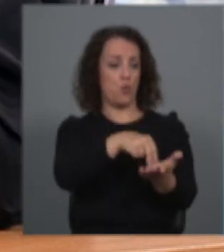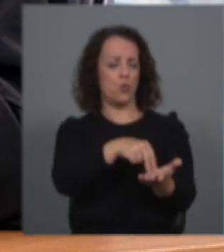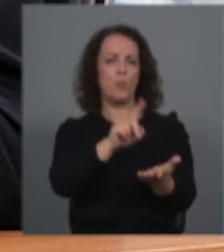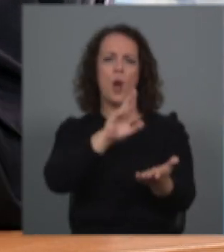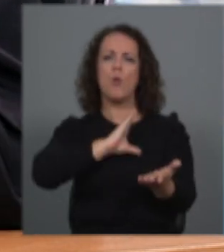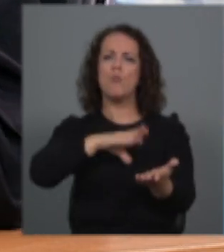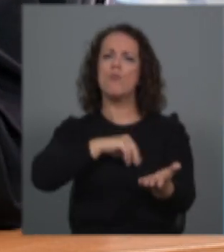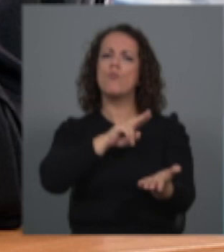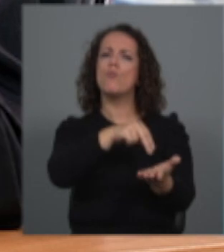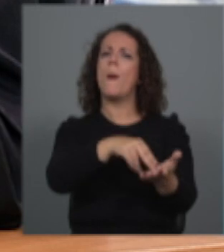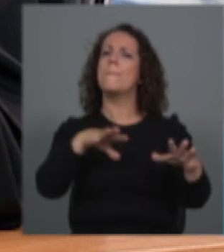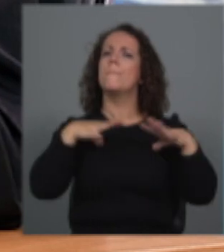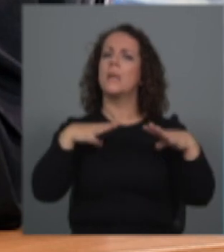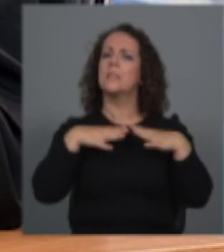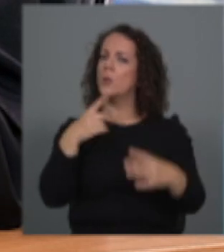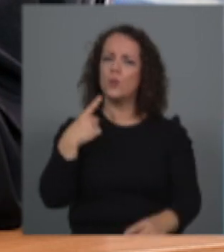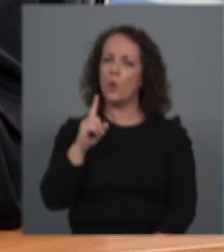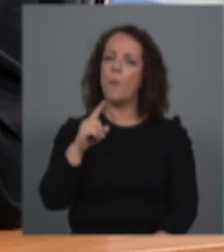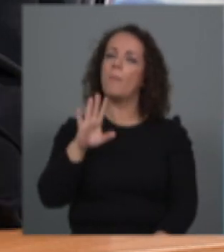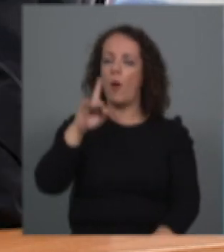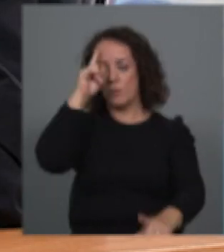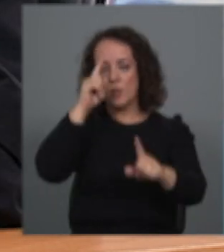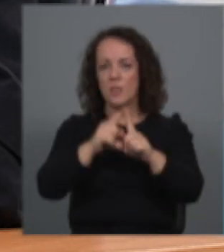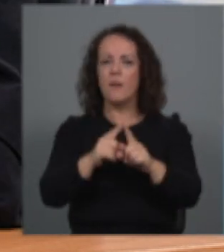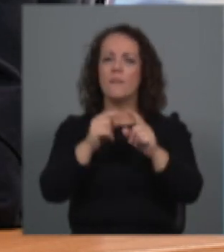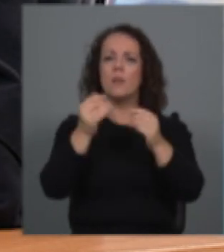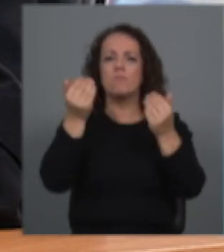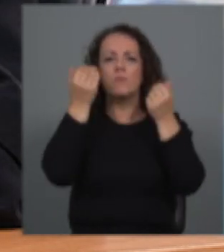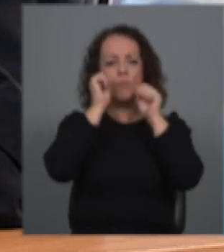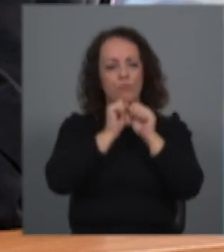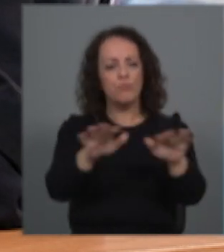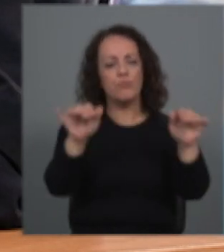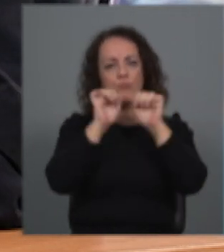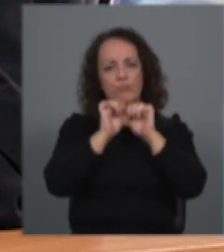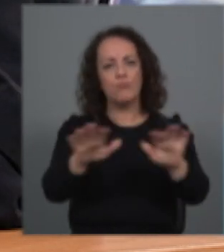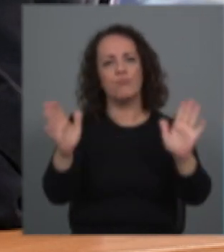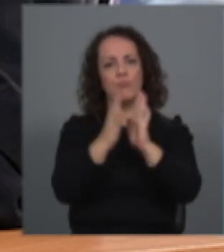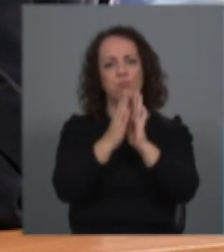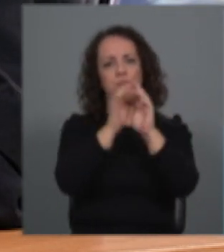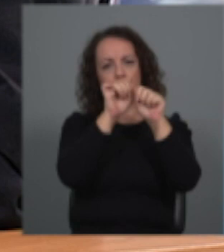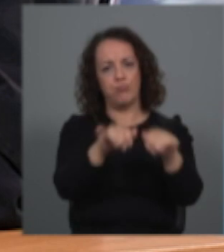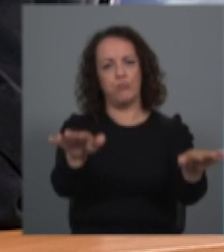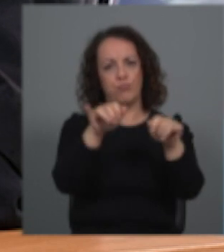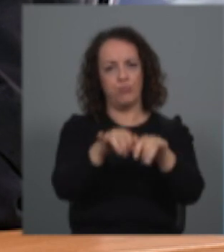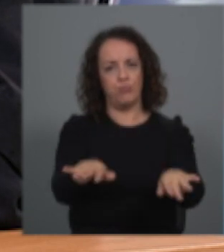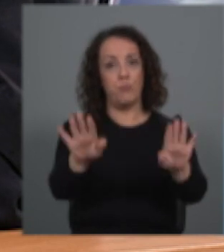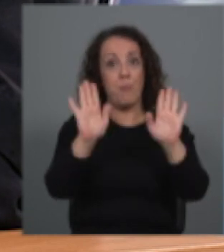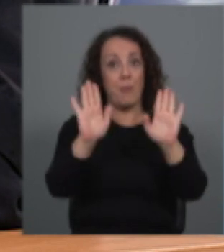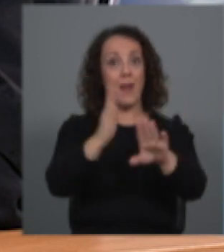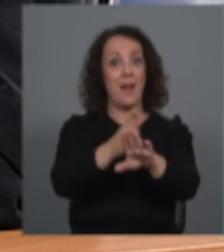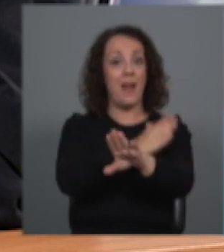significa ir passear, mas como evangelização, como evangelizadores, missionários. E a primeira coisa é